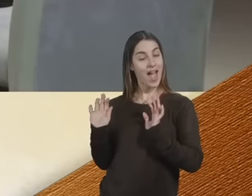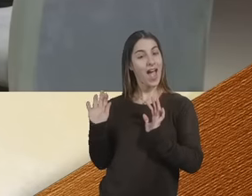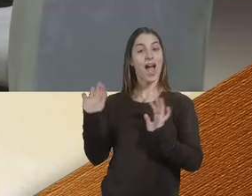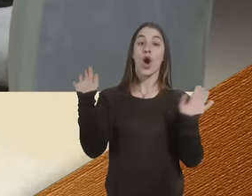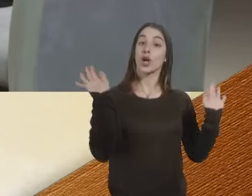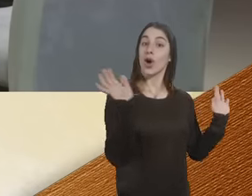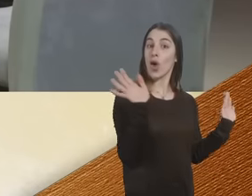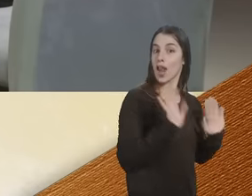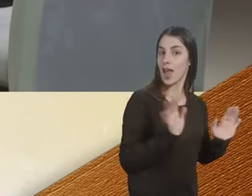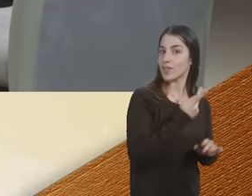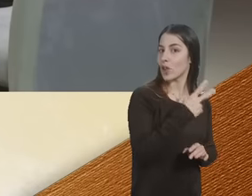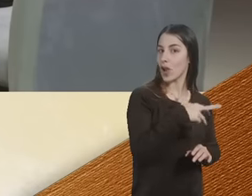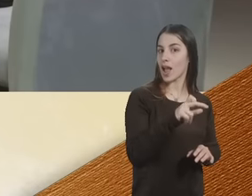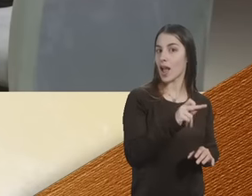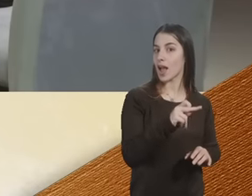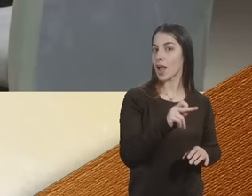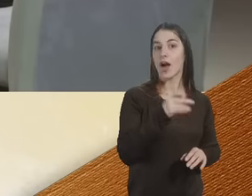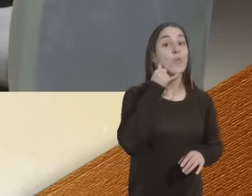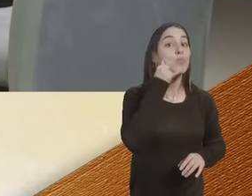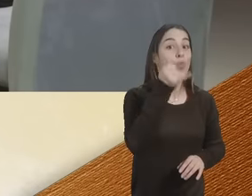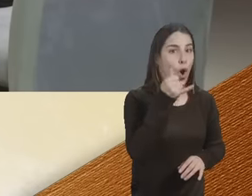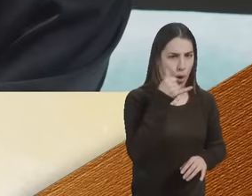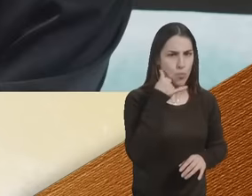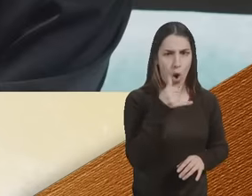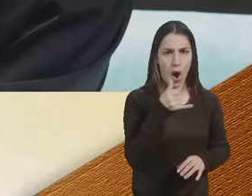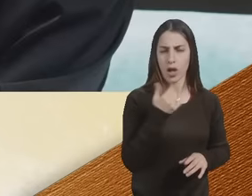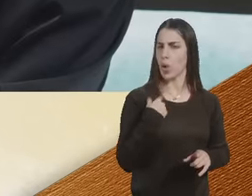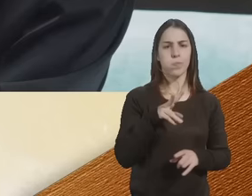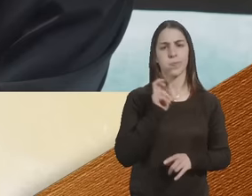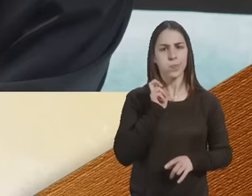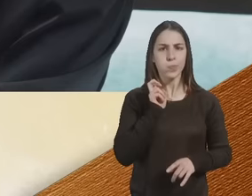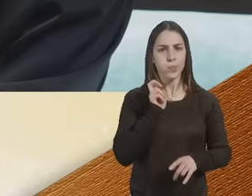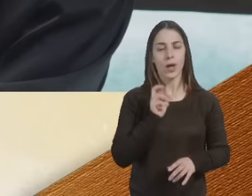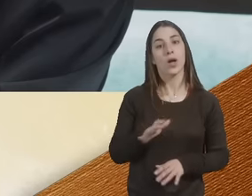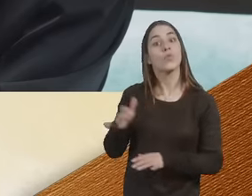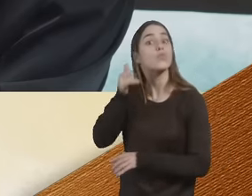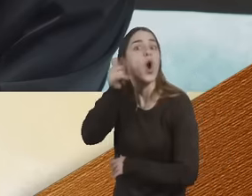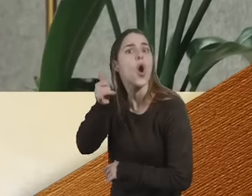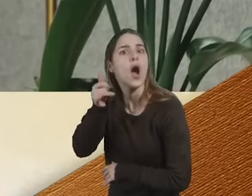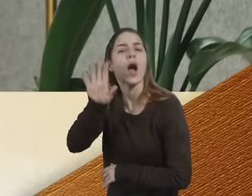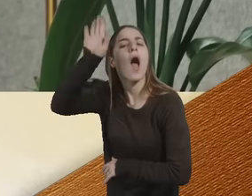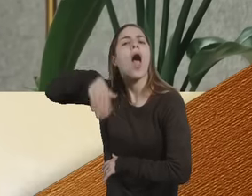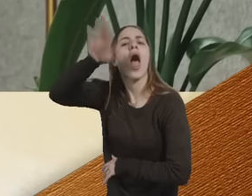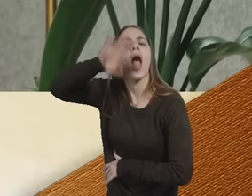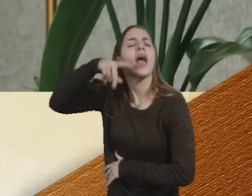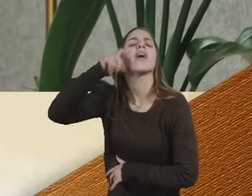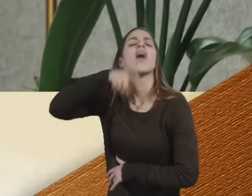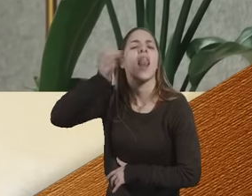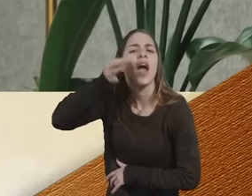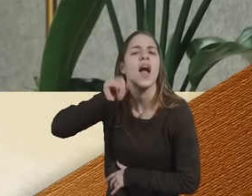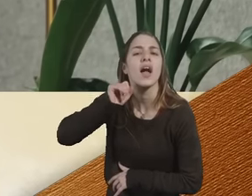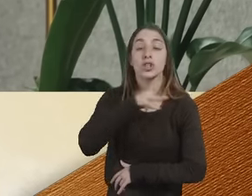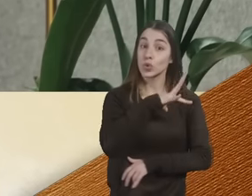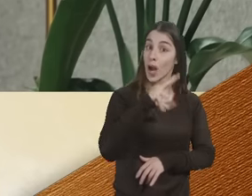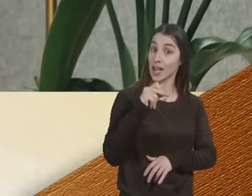Estou, Vitória. Estou. Consegue? Não estou a ouvi-la daqui, Vitória. Estou. Estou. Quem fala? É